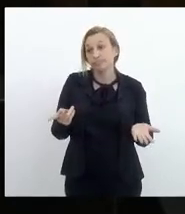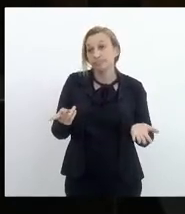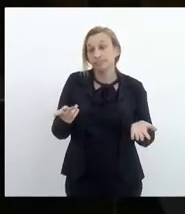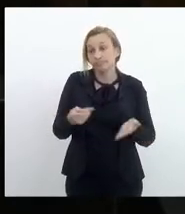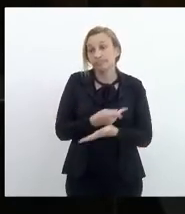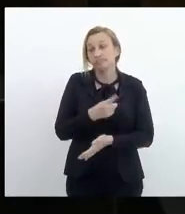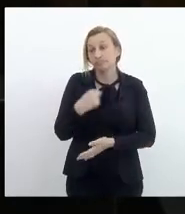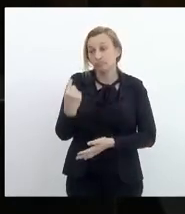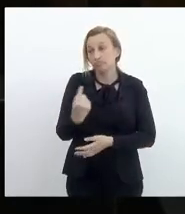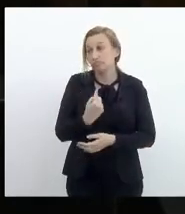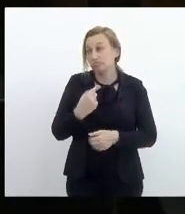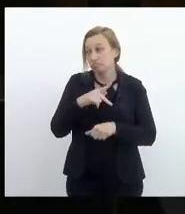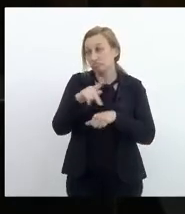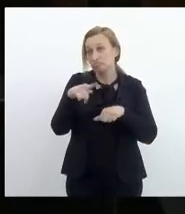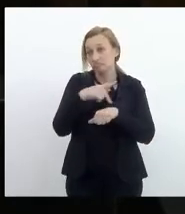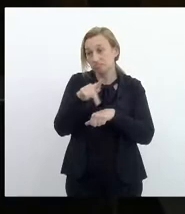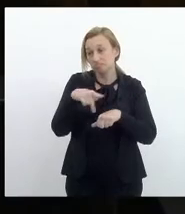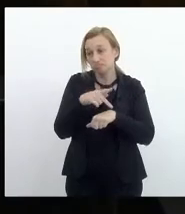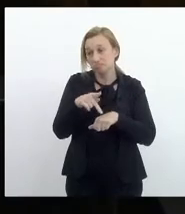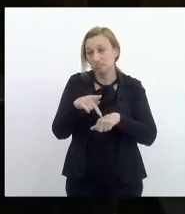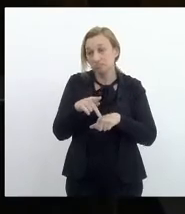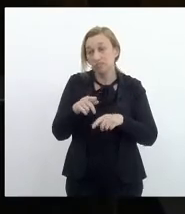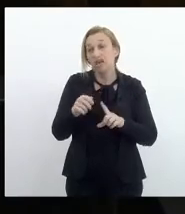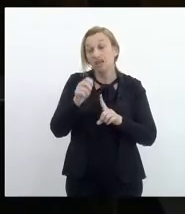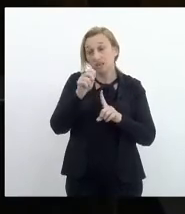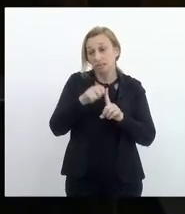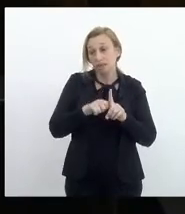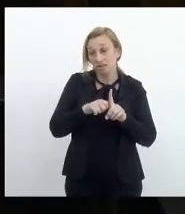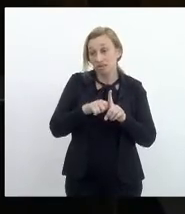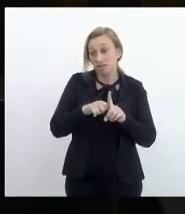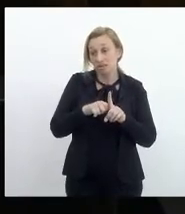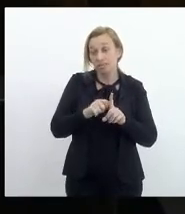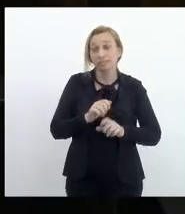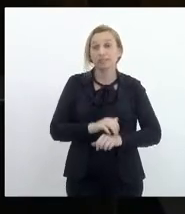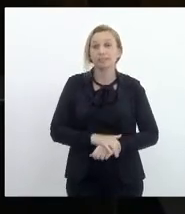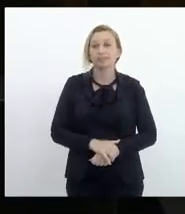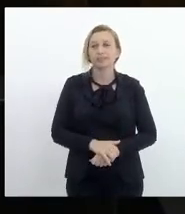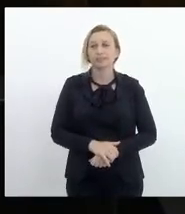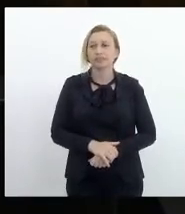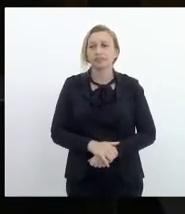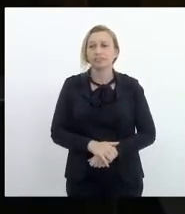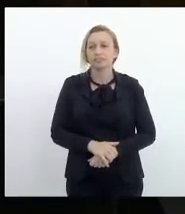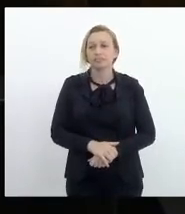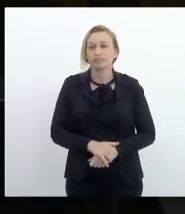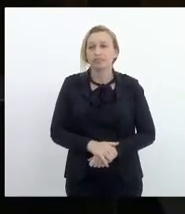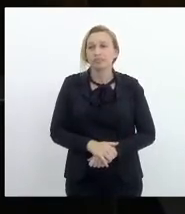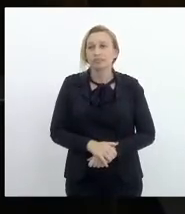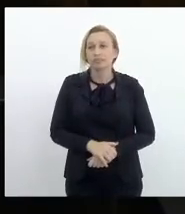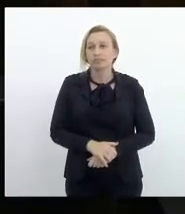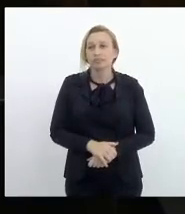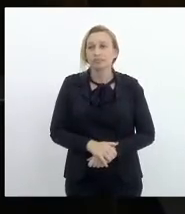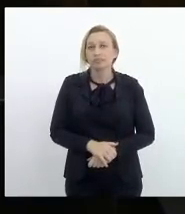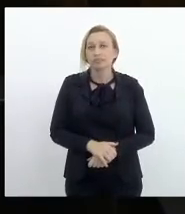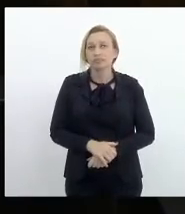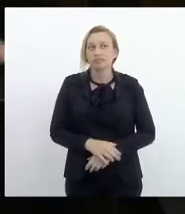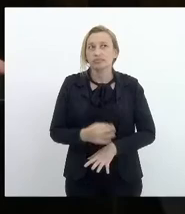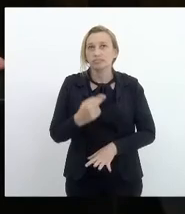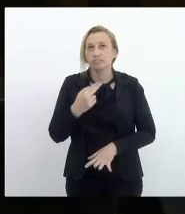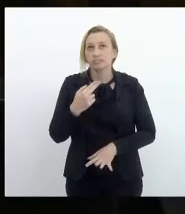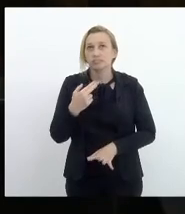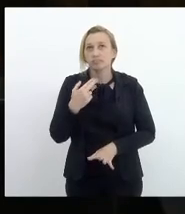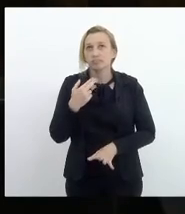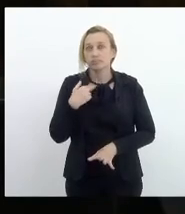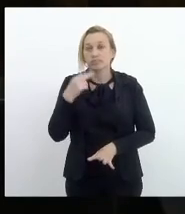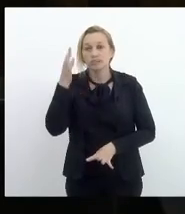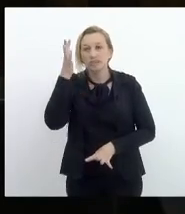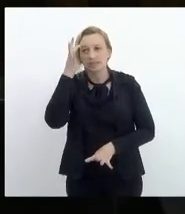no nosso país esse mês a gente não pode precisar data mas